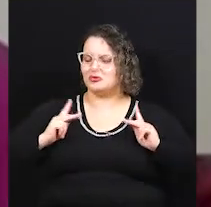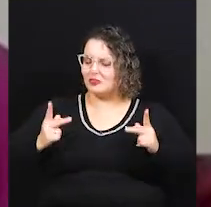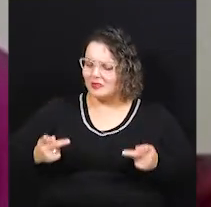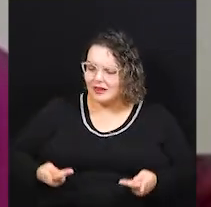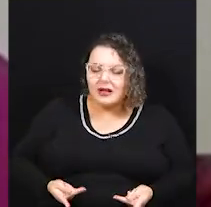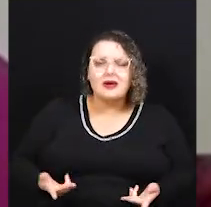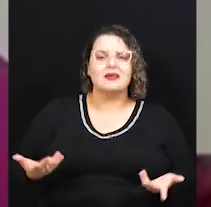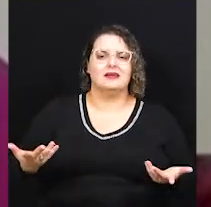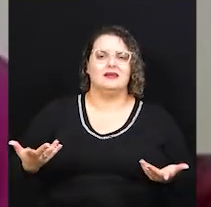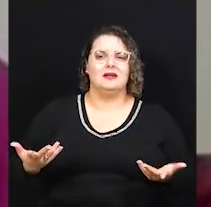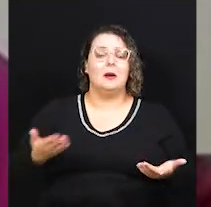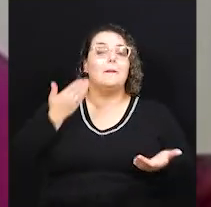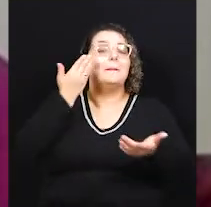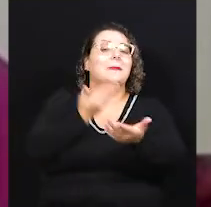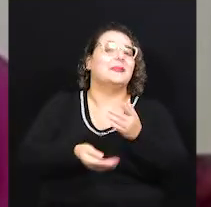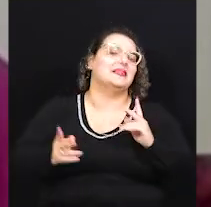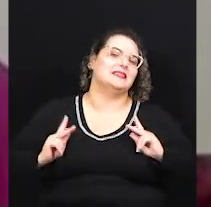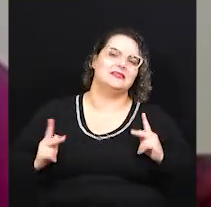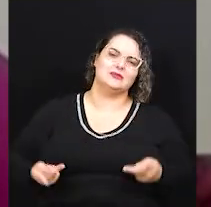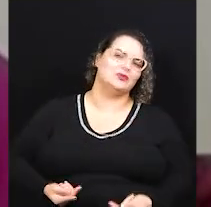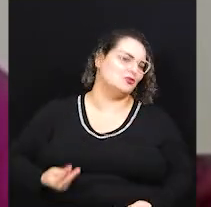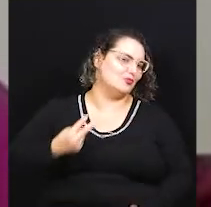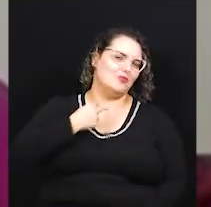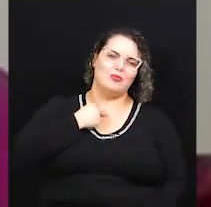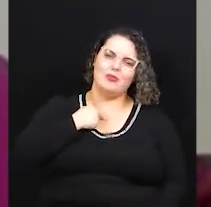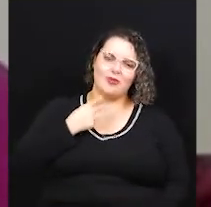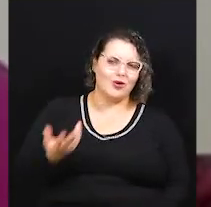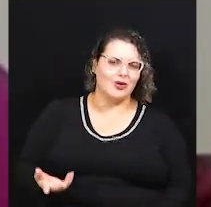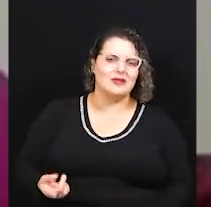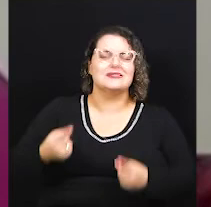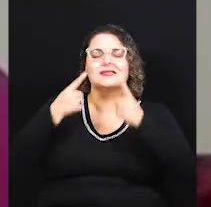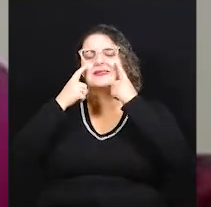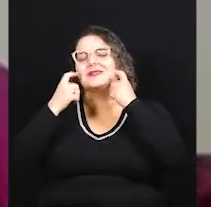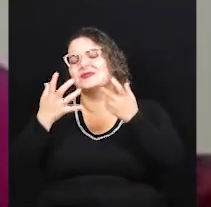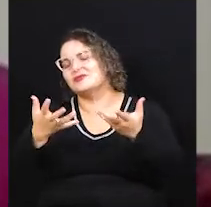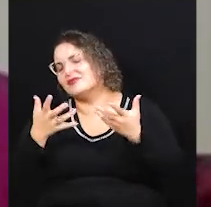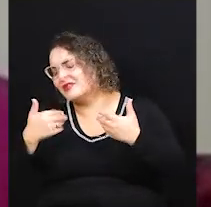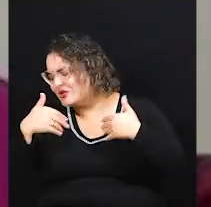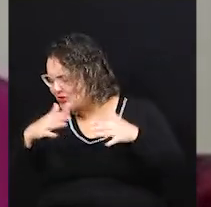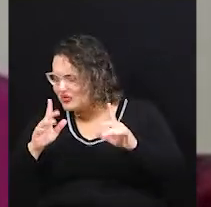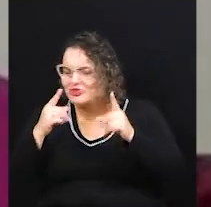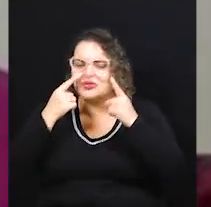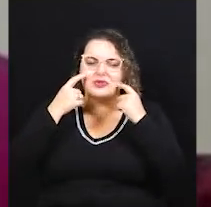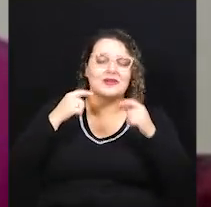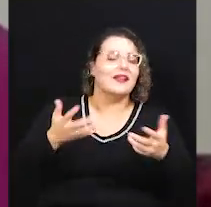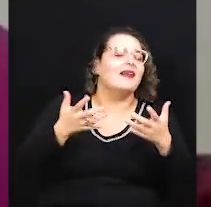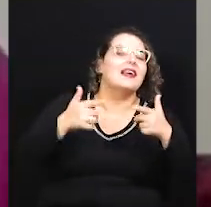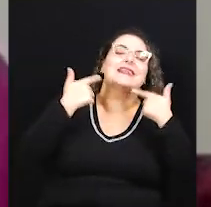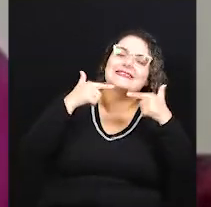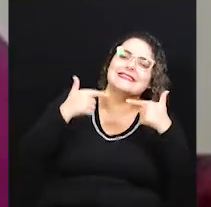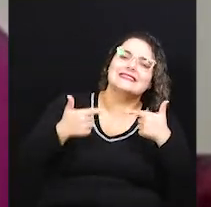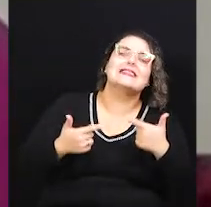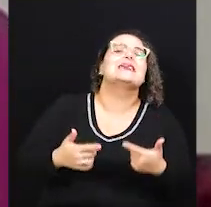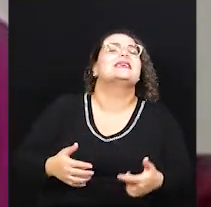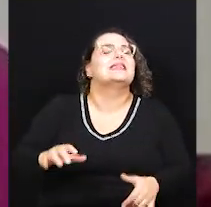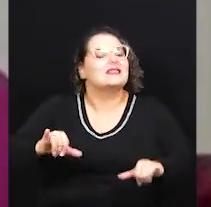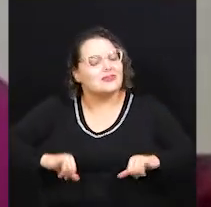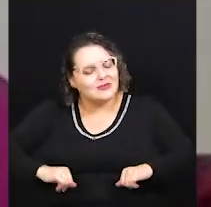humano, perder essa humanidade não se pode perder, quer chorar, chore, quer rir, ria, que está